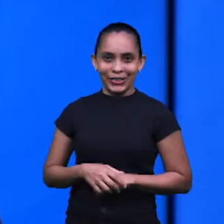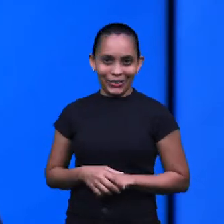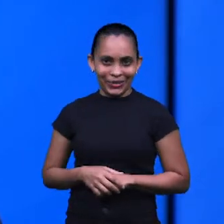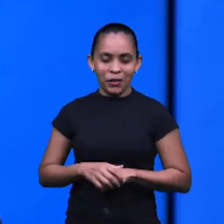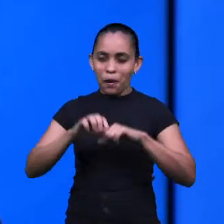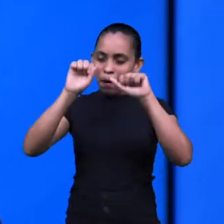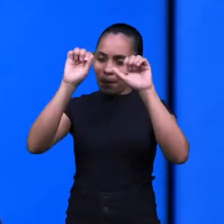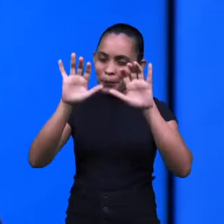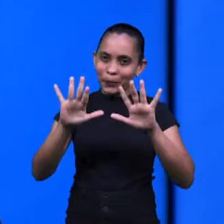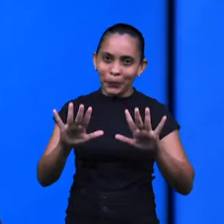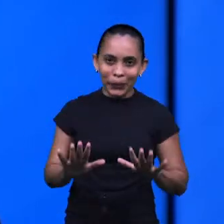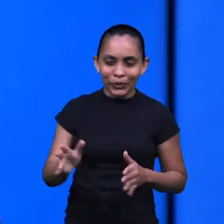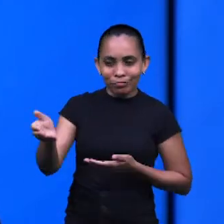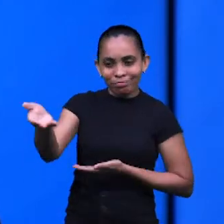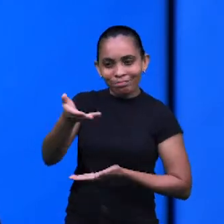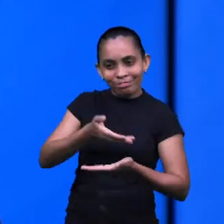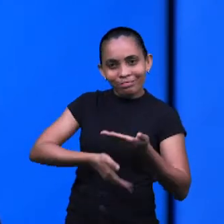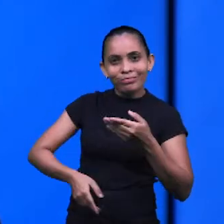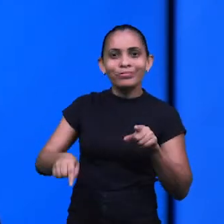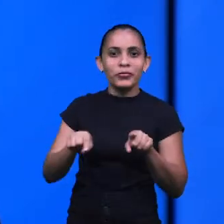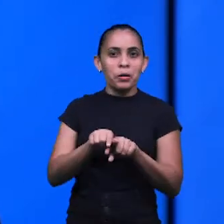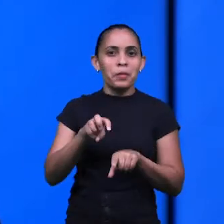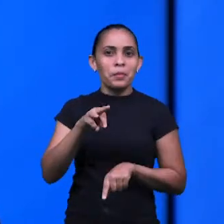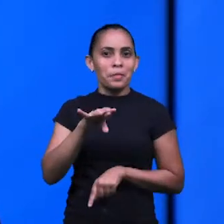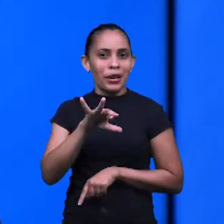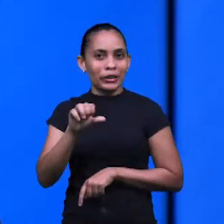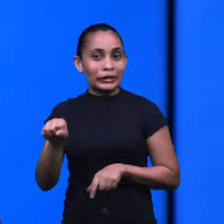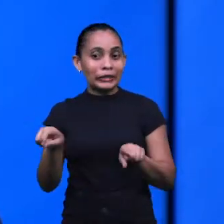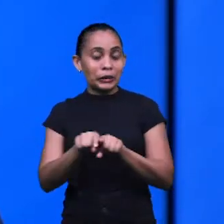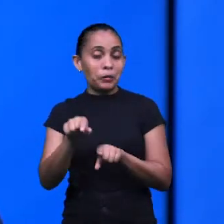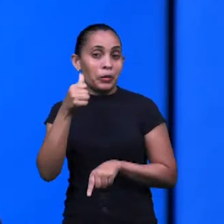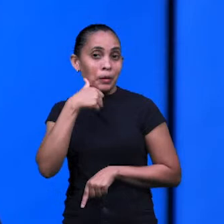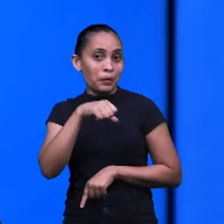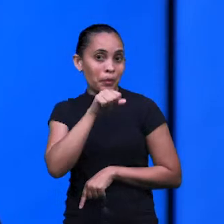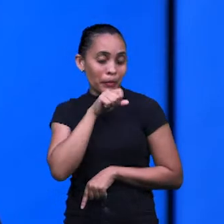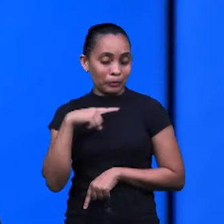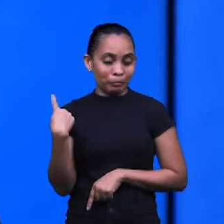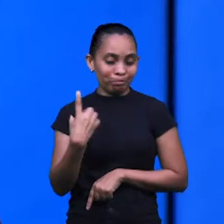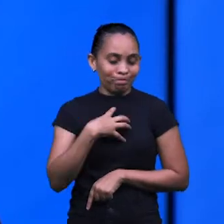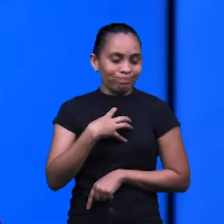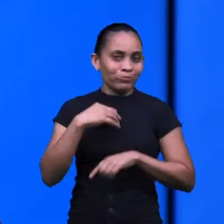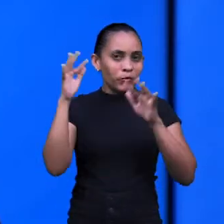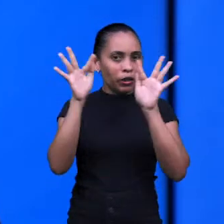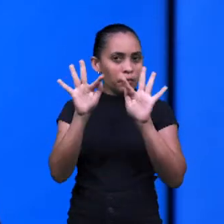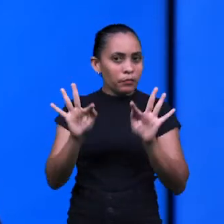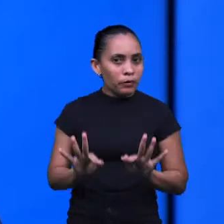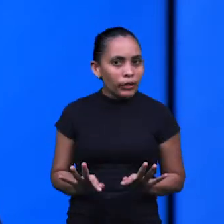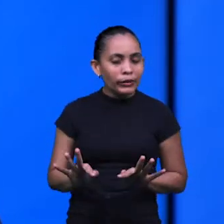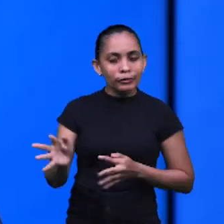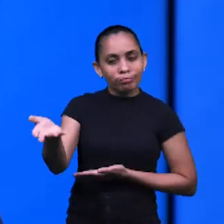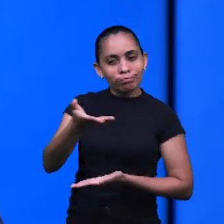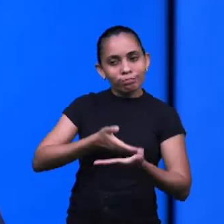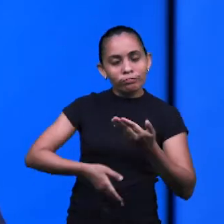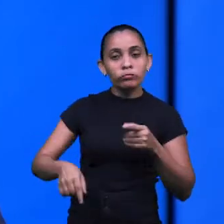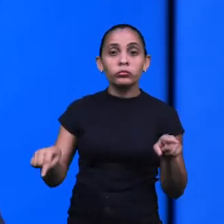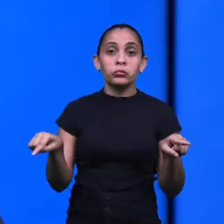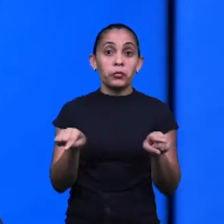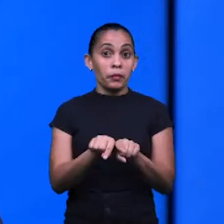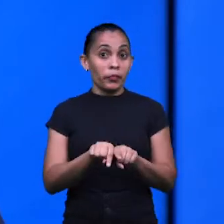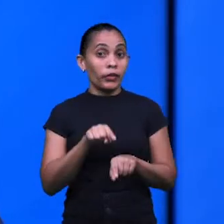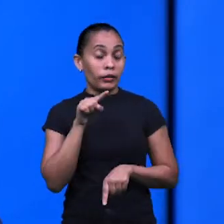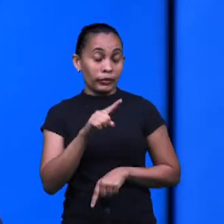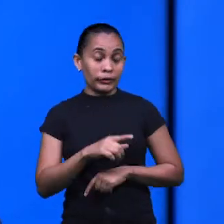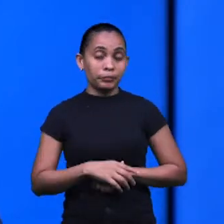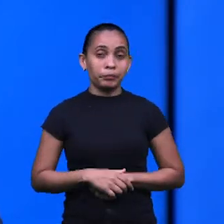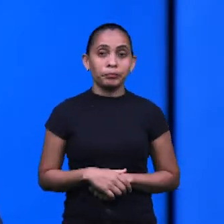bênção a sua participação. Marina também, a mamãe também. Ficamos muito felizes com essa participação. E no estado do Mato